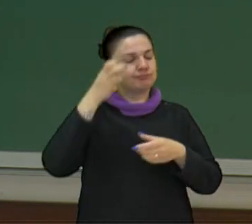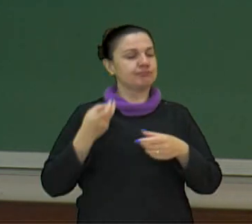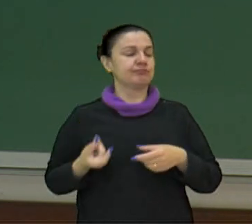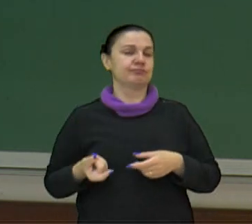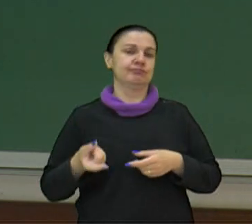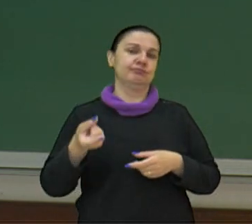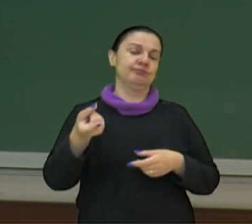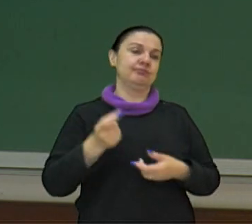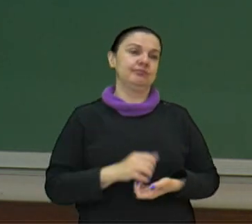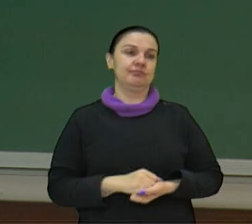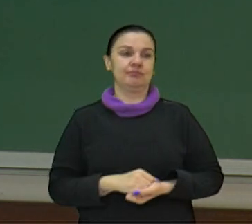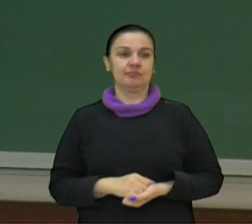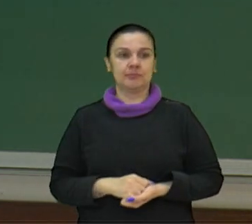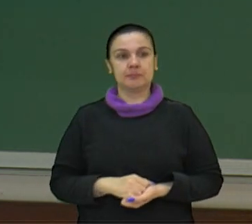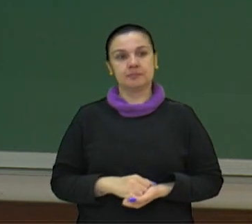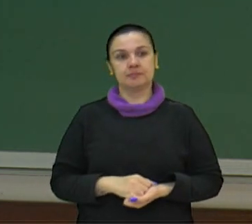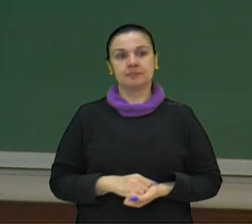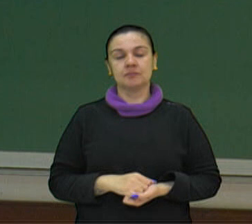infinito.